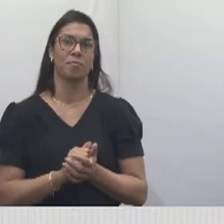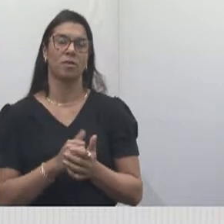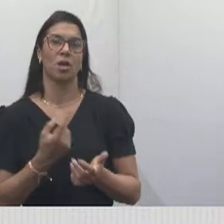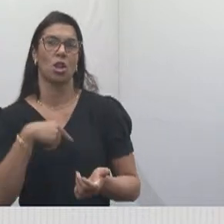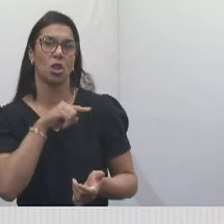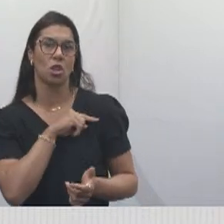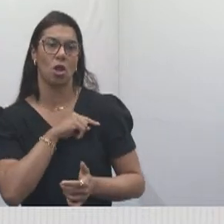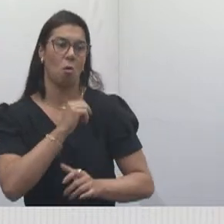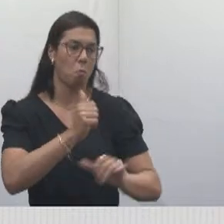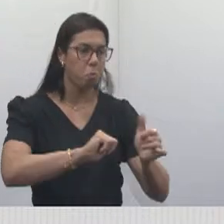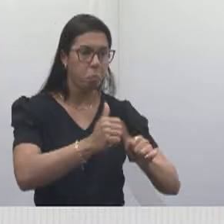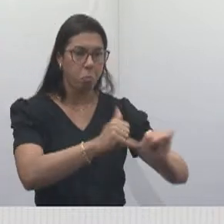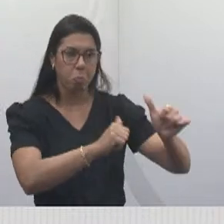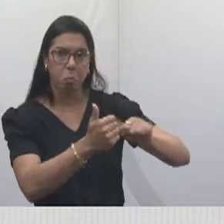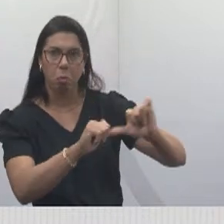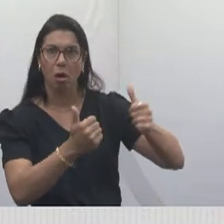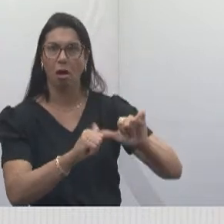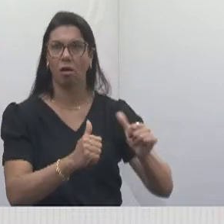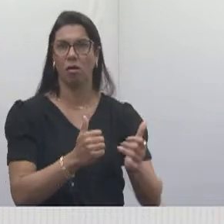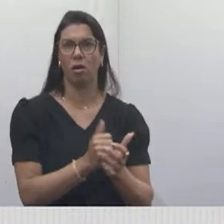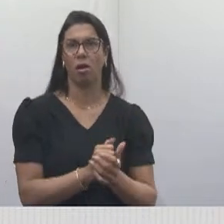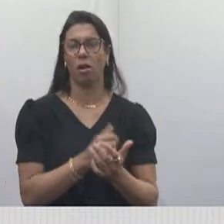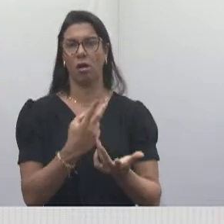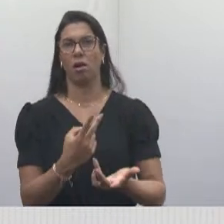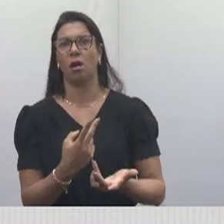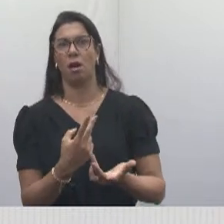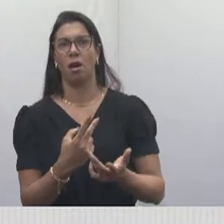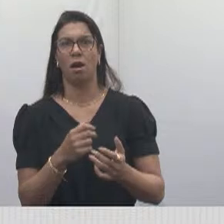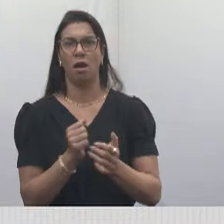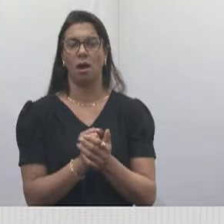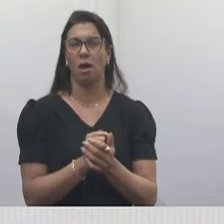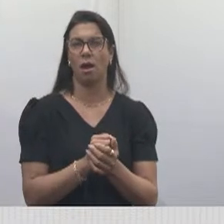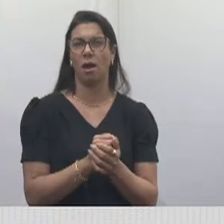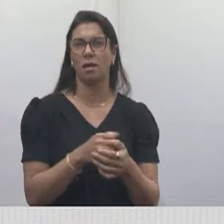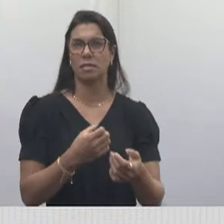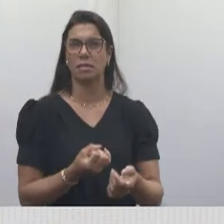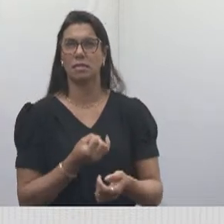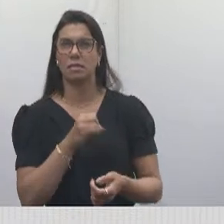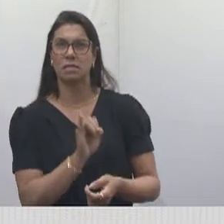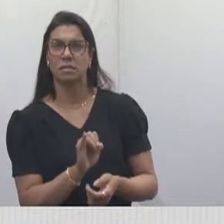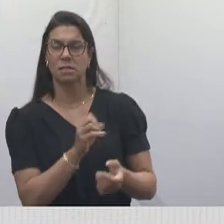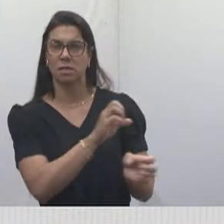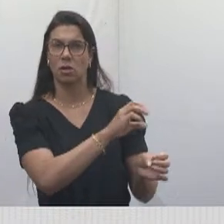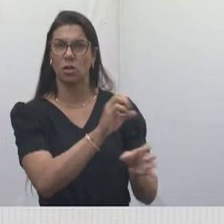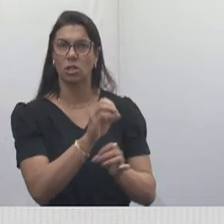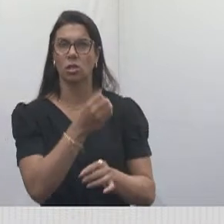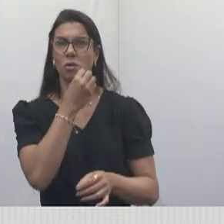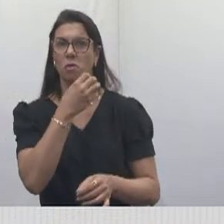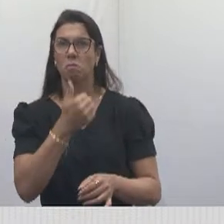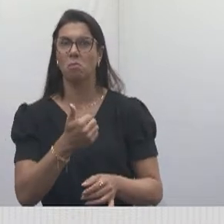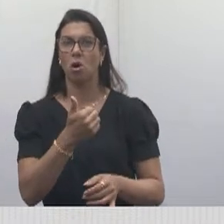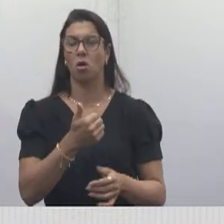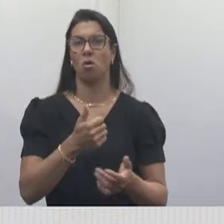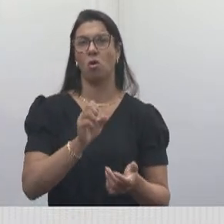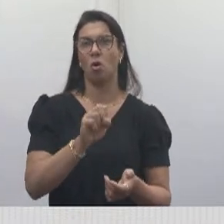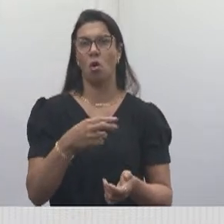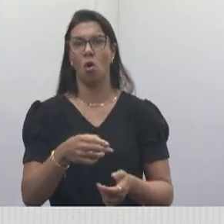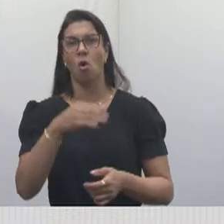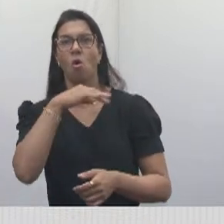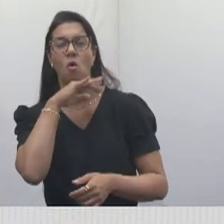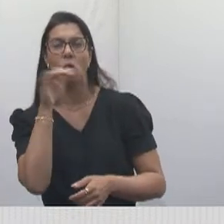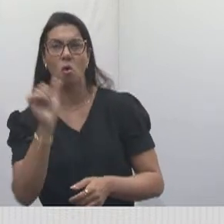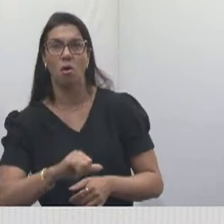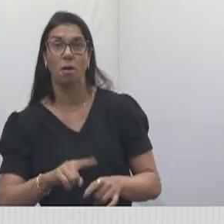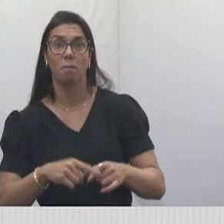ensino ignorando 2 anos de pandemia. Beira quase a falta